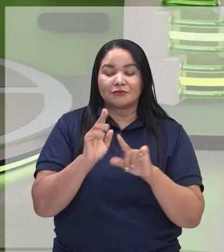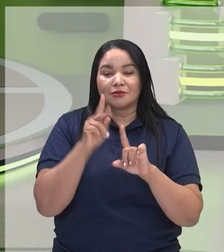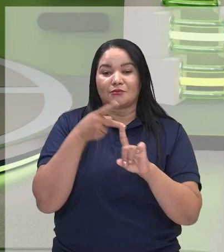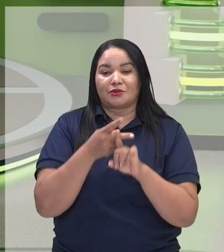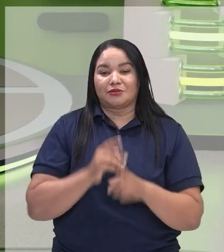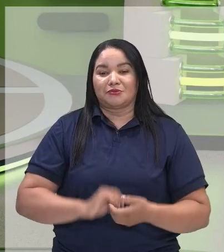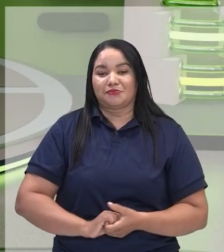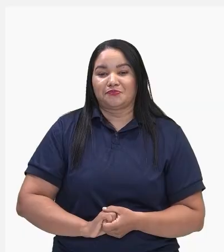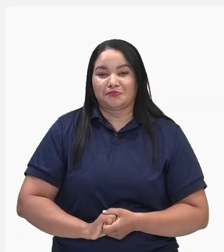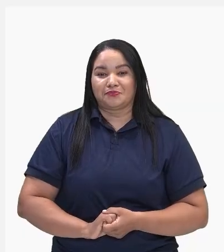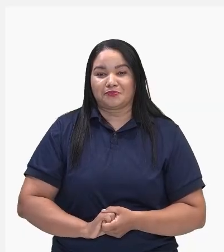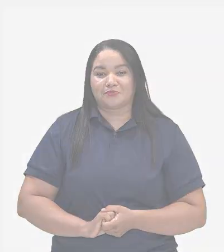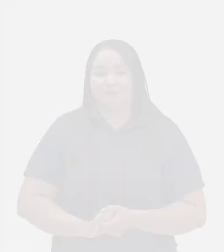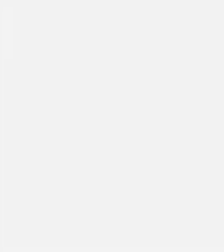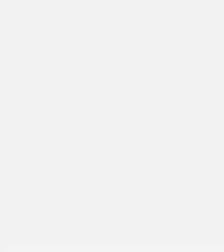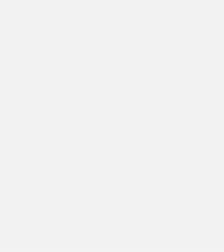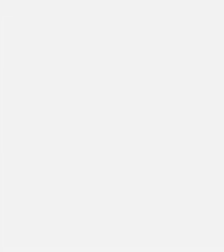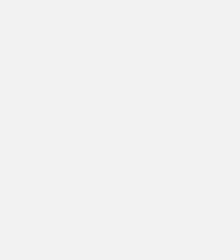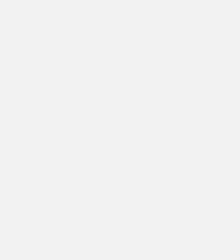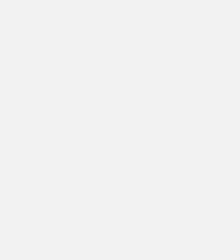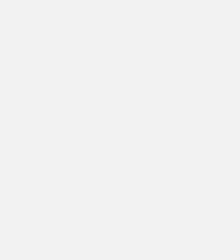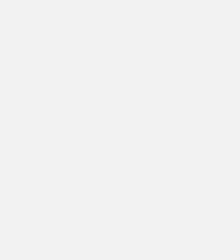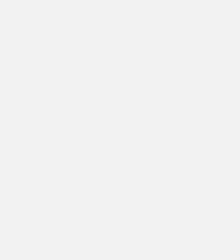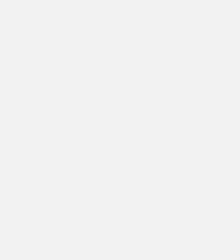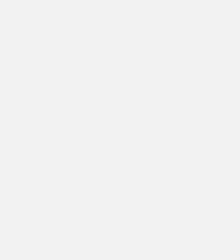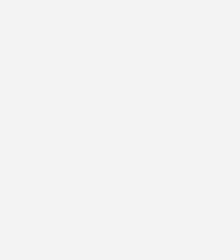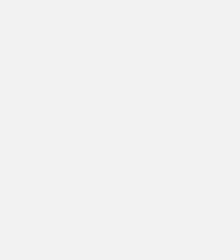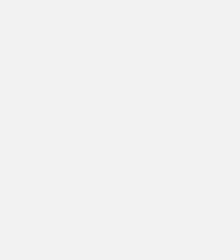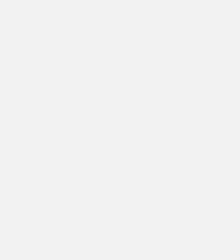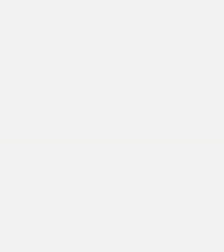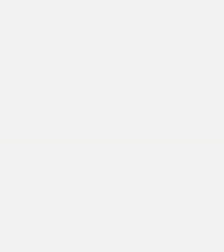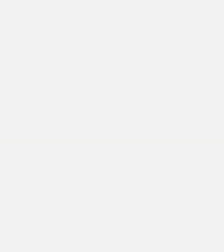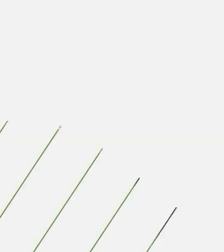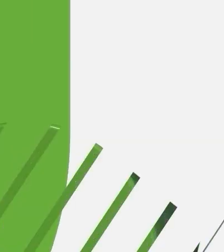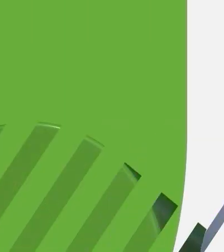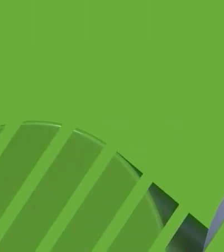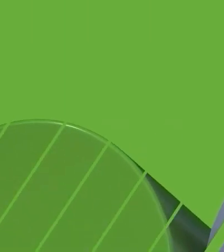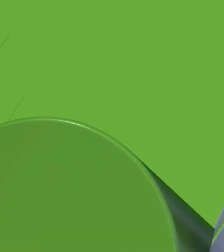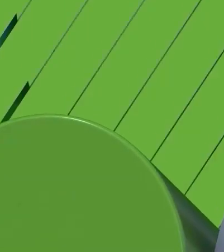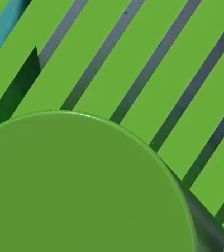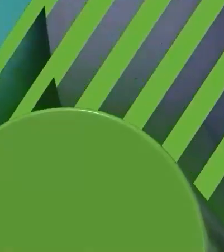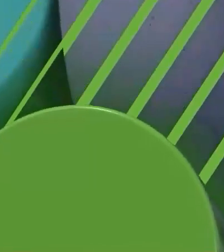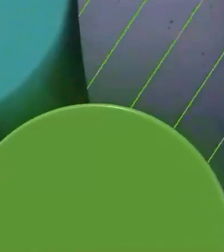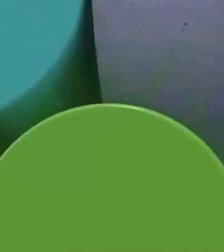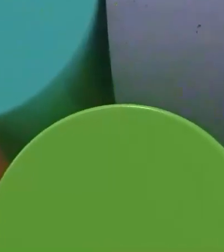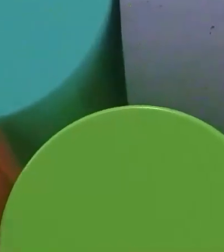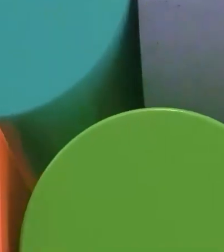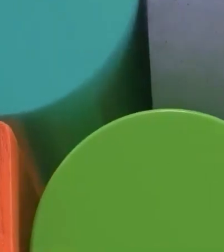próxima.